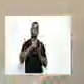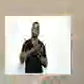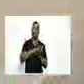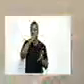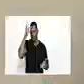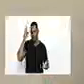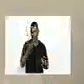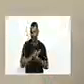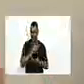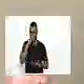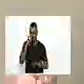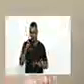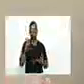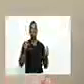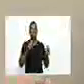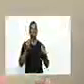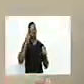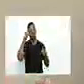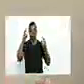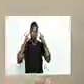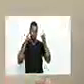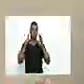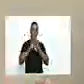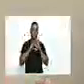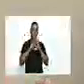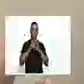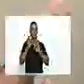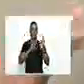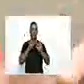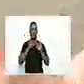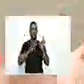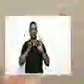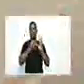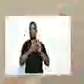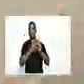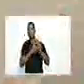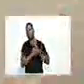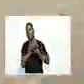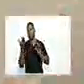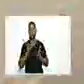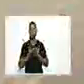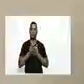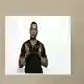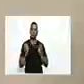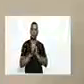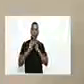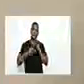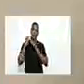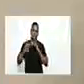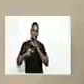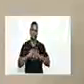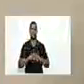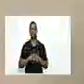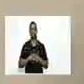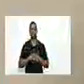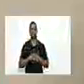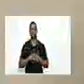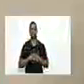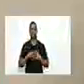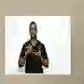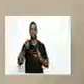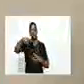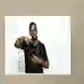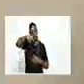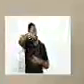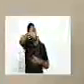então a gente tá pensando em alguma coisa de fazer uma proposição e estudar com vocês aqui E esse gancho seria